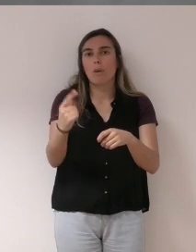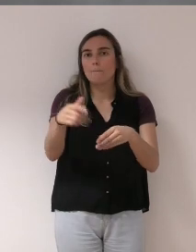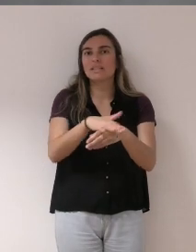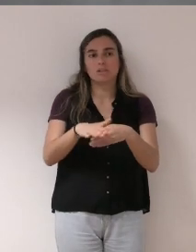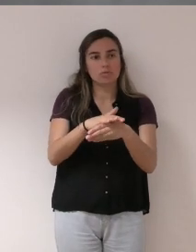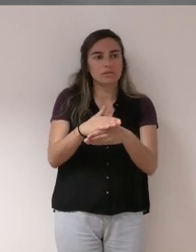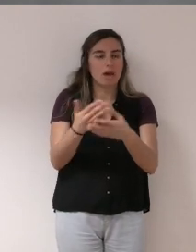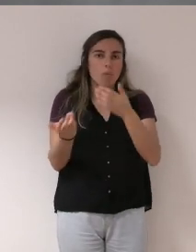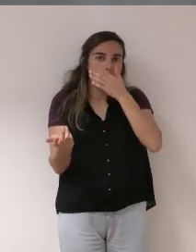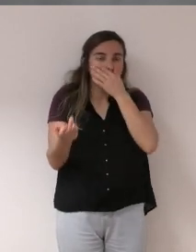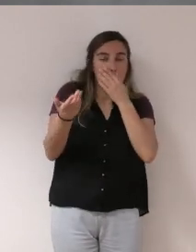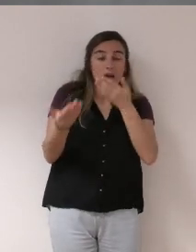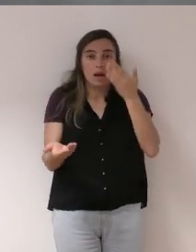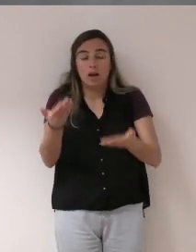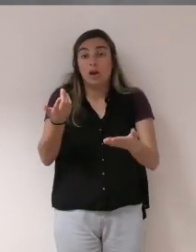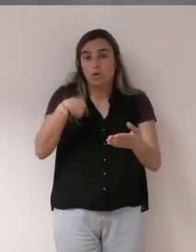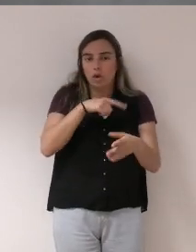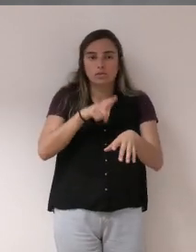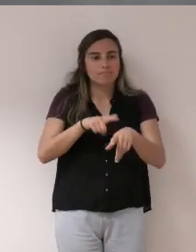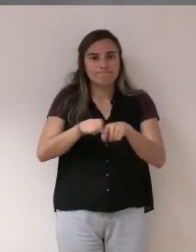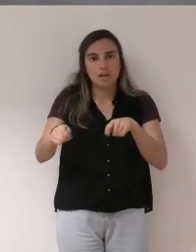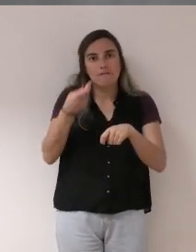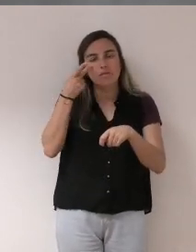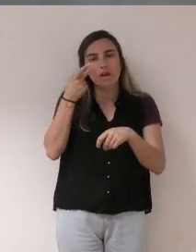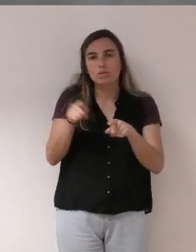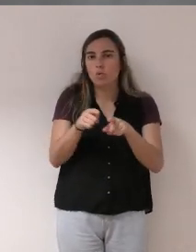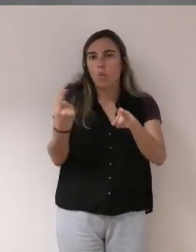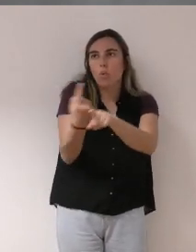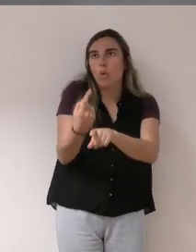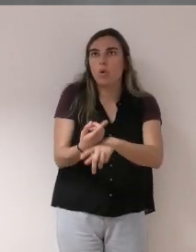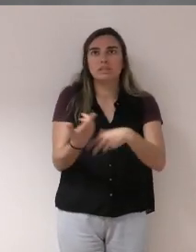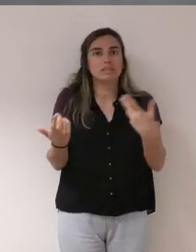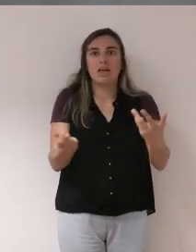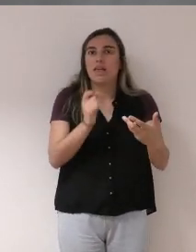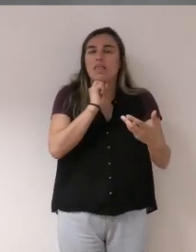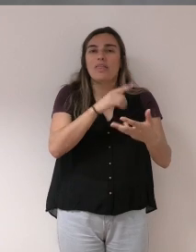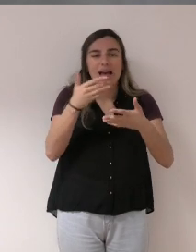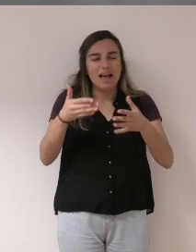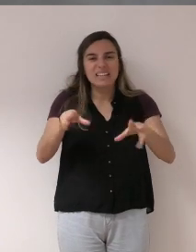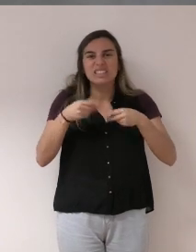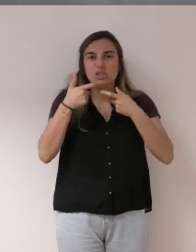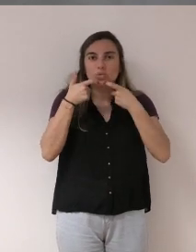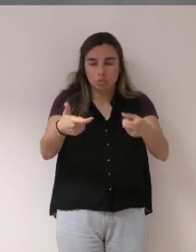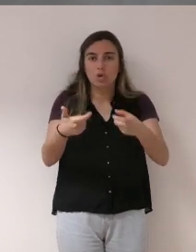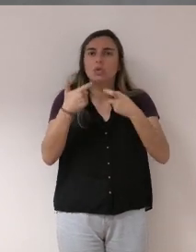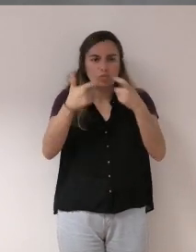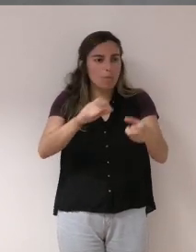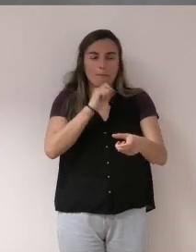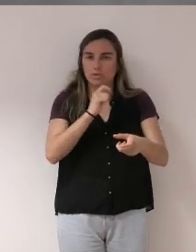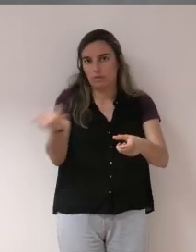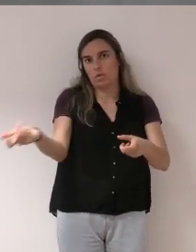razoavelmente paradoxal. Vivemos num tempo de excepcional permissividade. Genericamente, tudo é